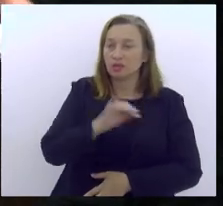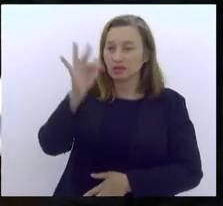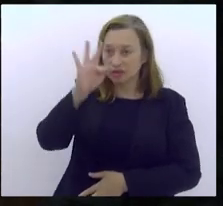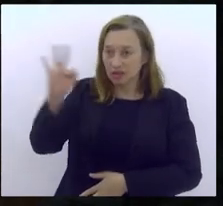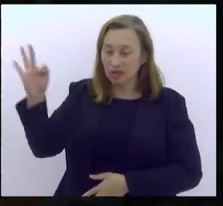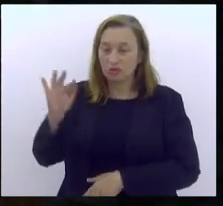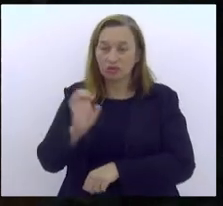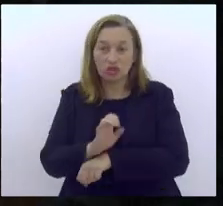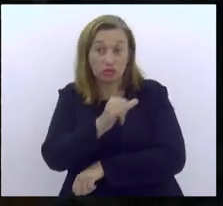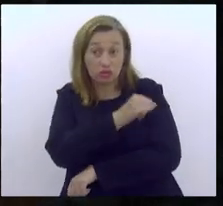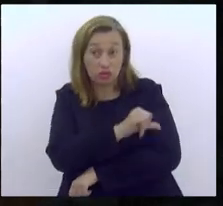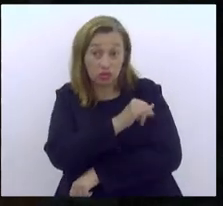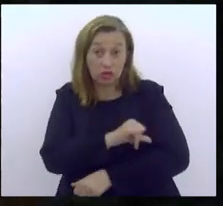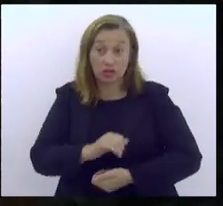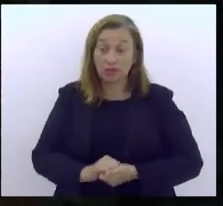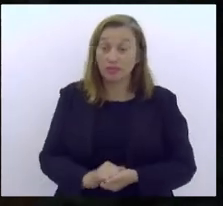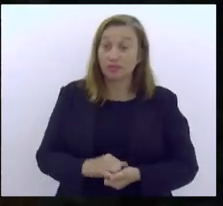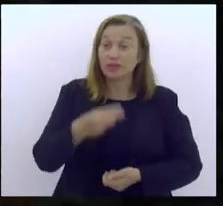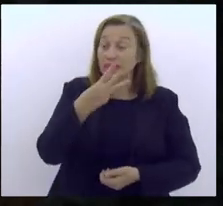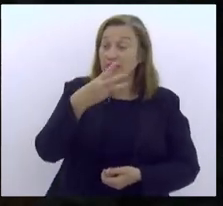Janeiro, que estão fazendo